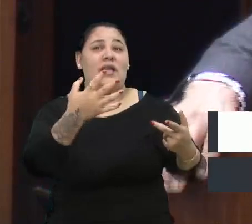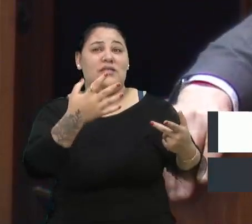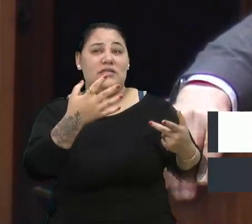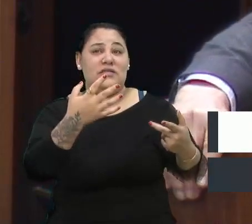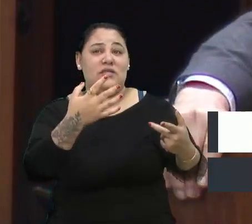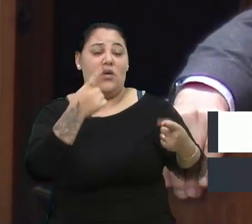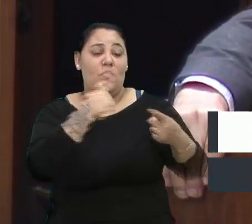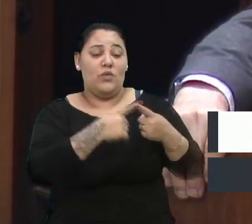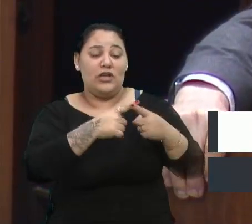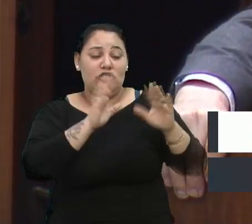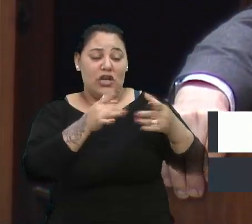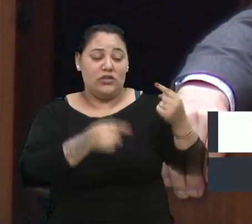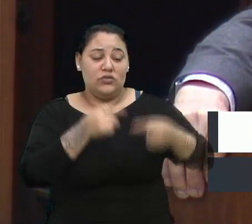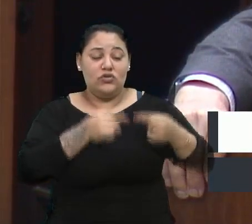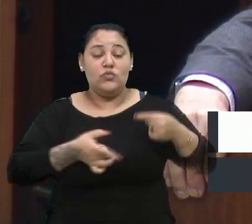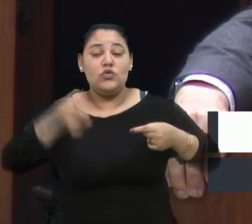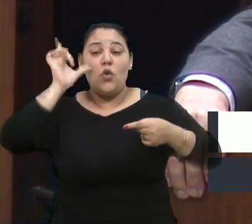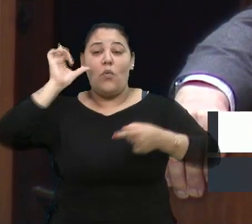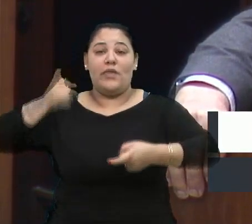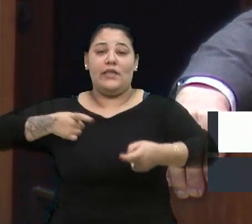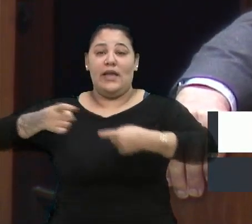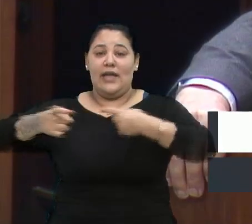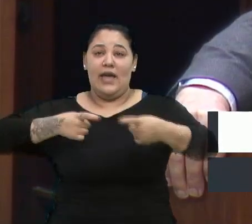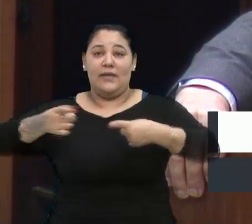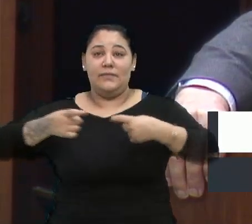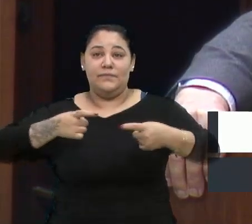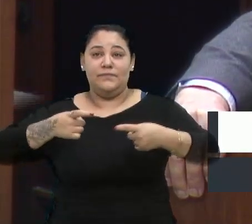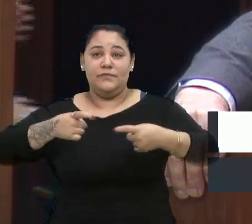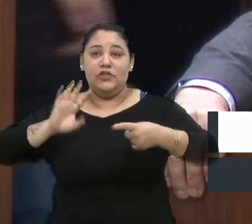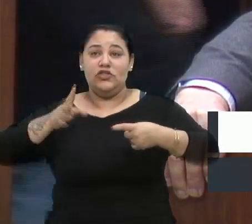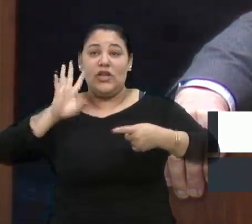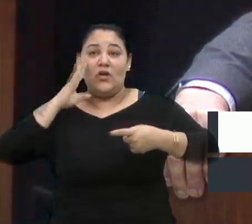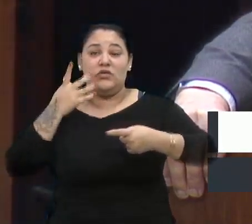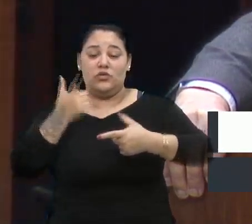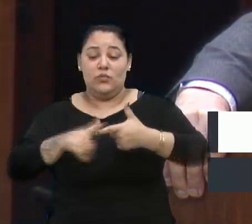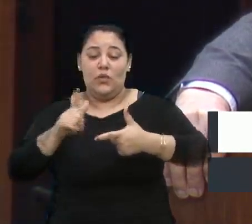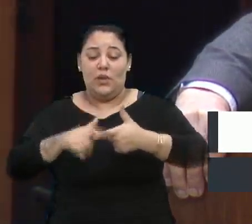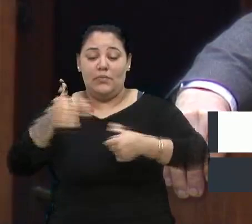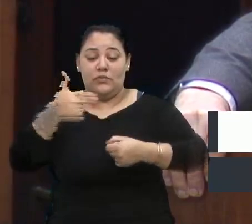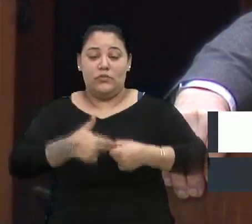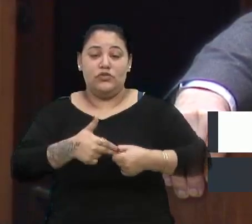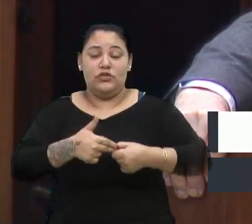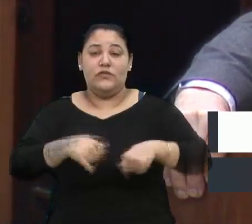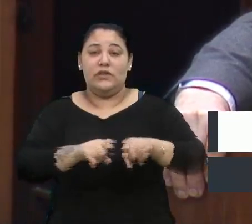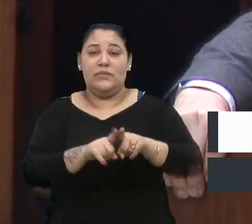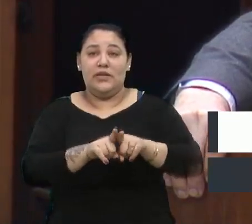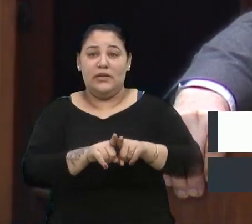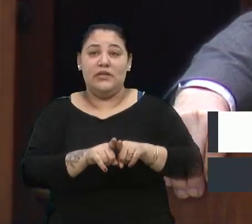nós debatemos ontem da guerra. Do problema do combustível e que